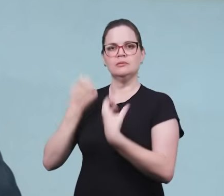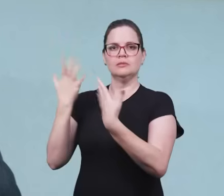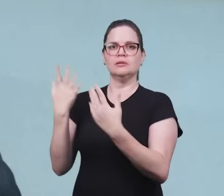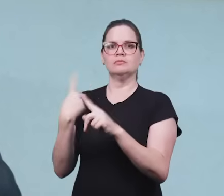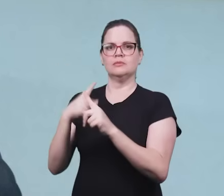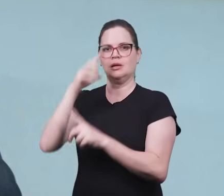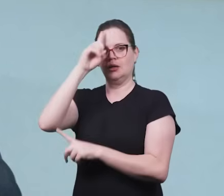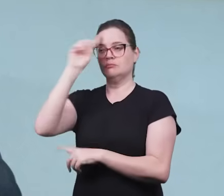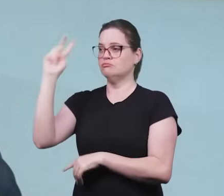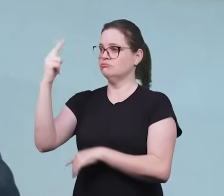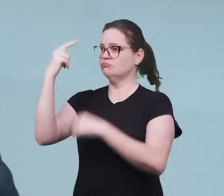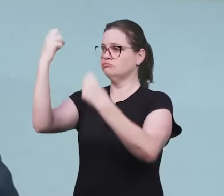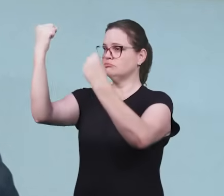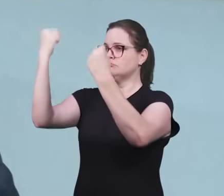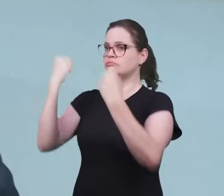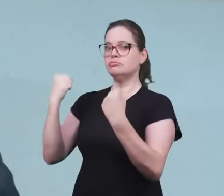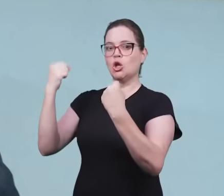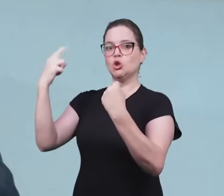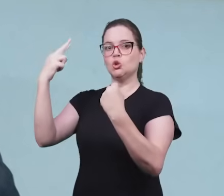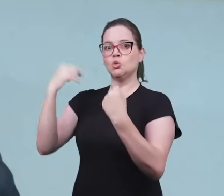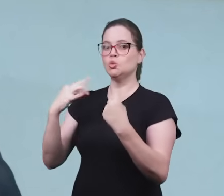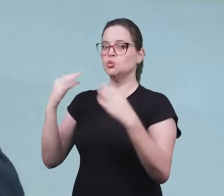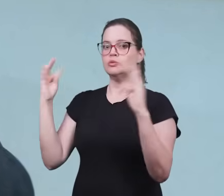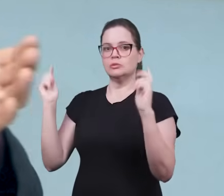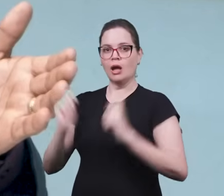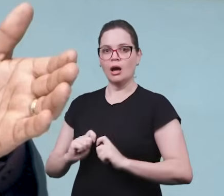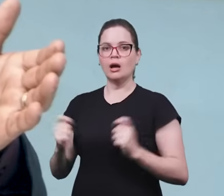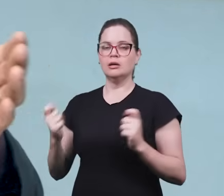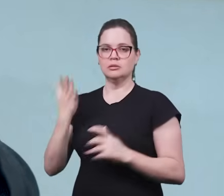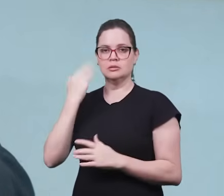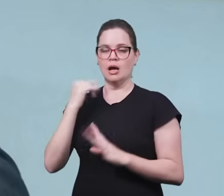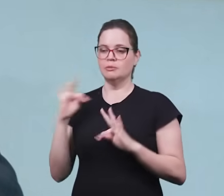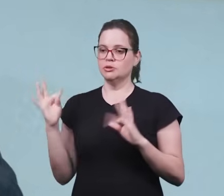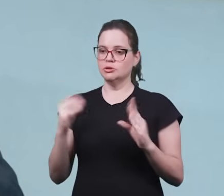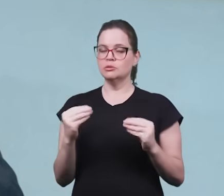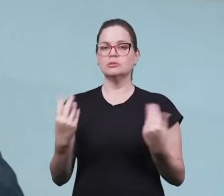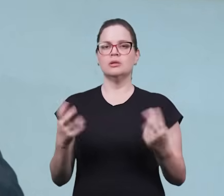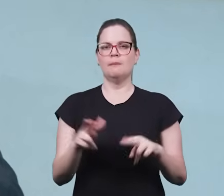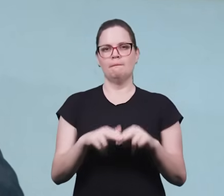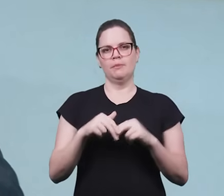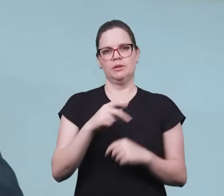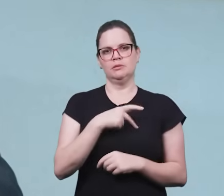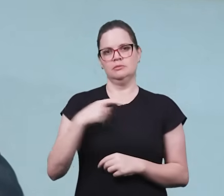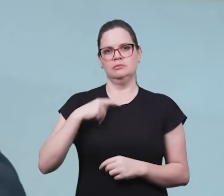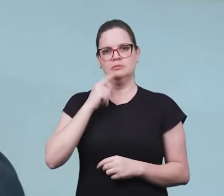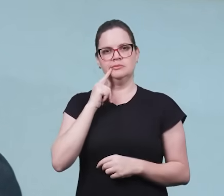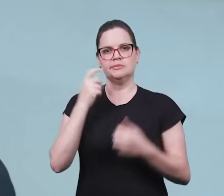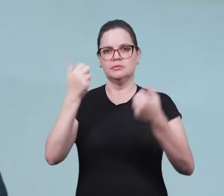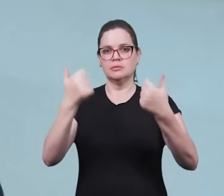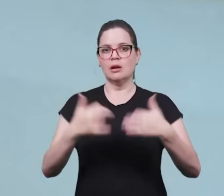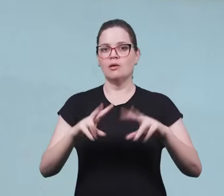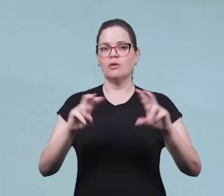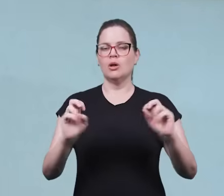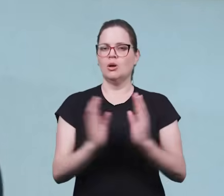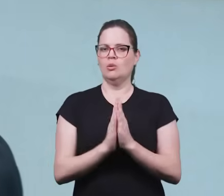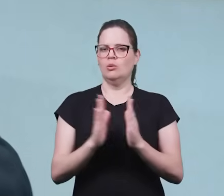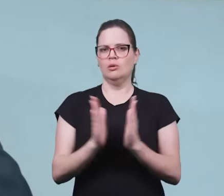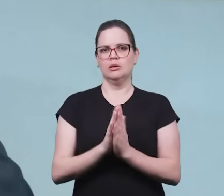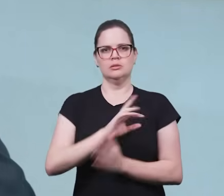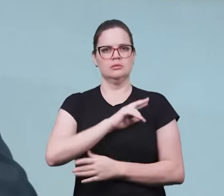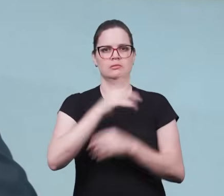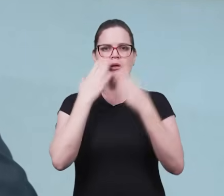porque o nosso Deus tudo vê e sabe de todas as coisas. É por isso que o pastor Juliano falou assim, a oração não pode ser, ela tem que ser em um momento, o pastor